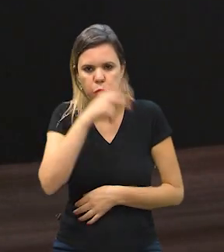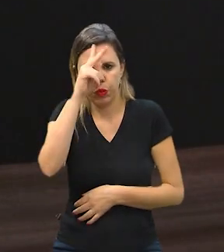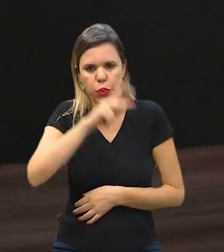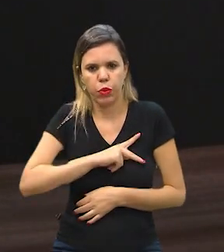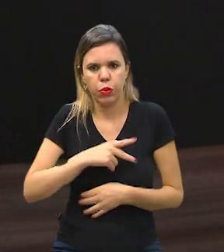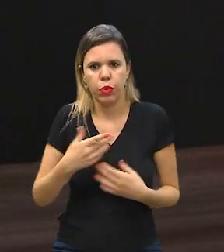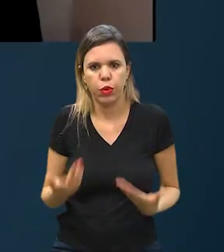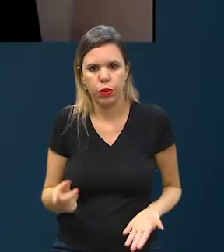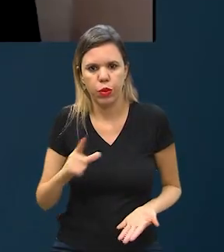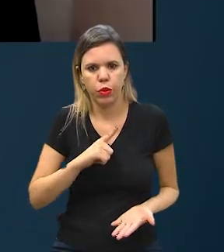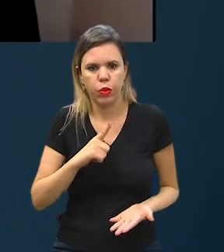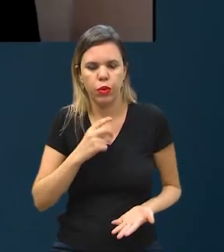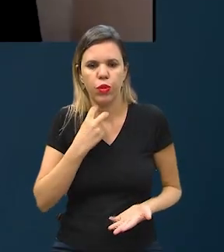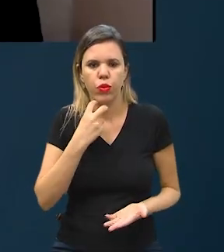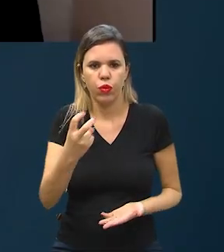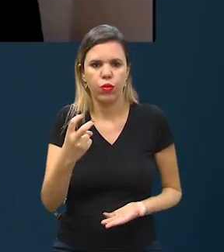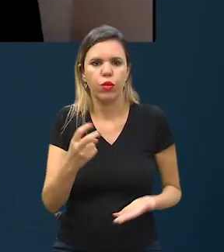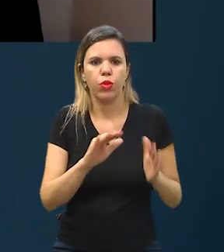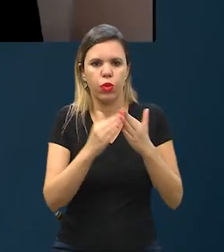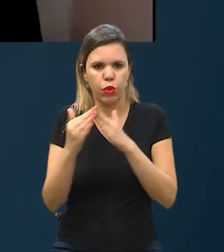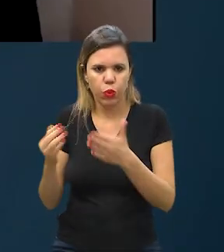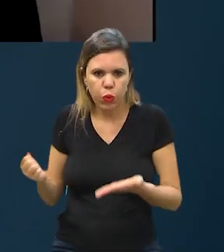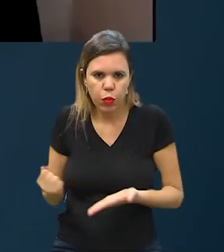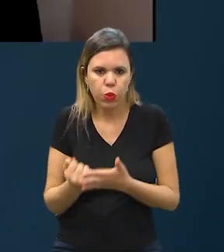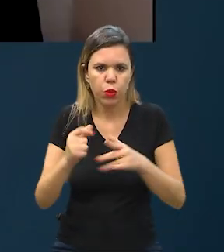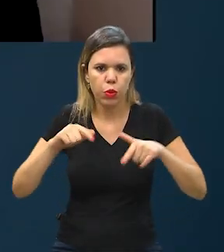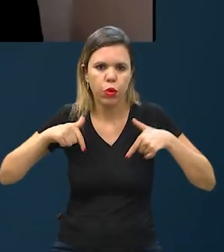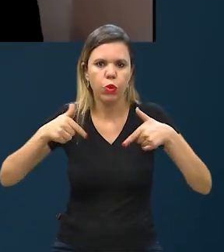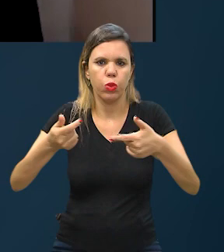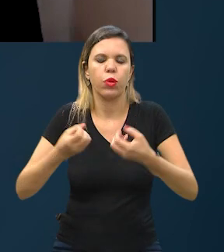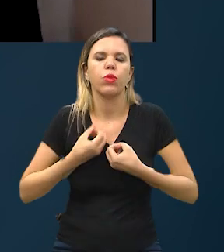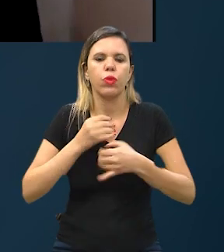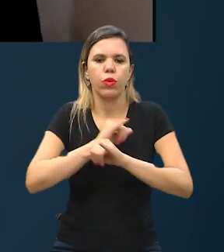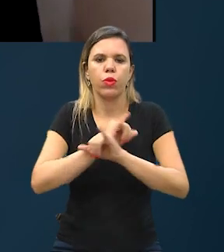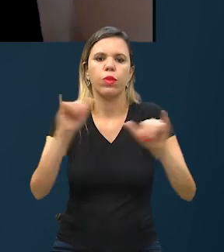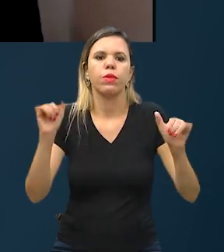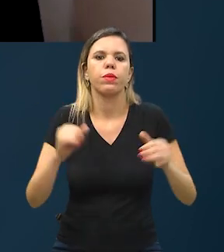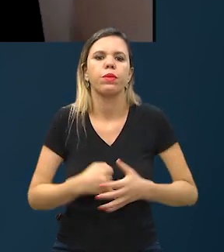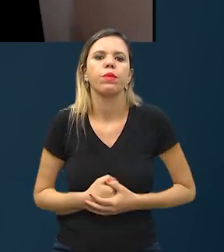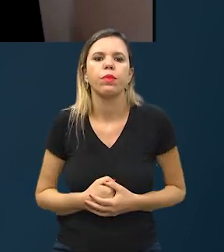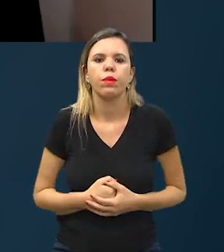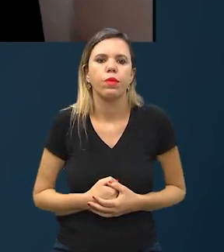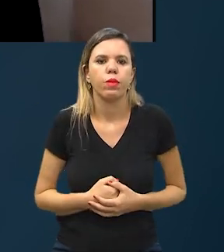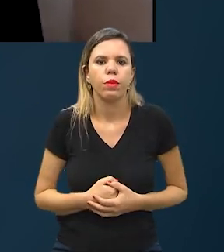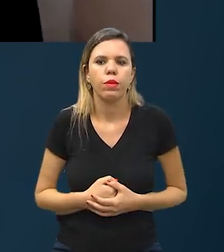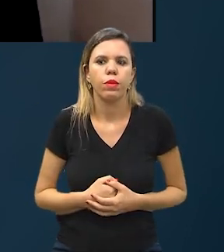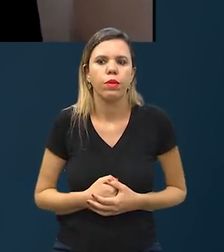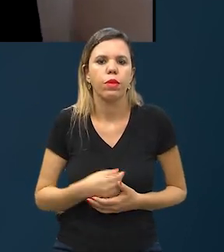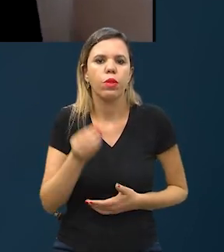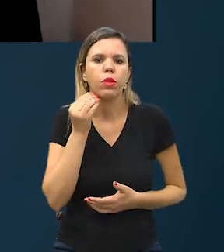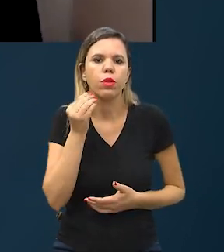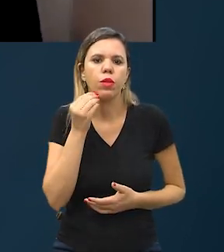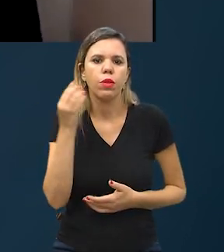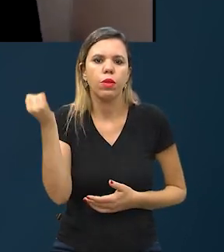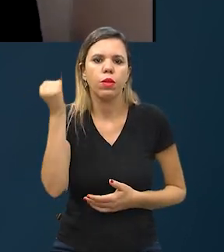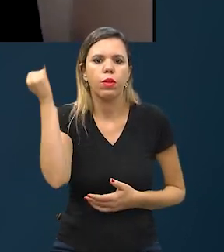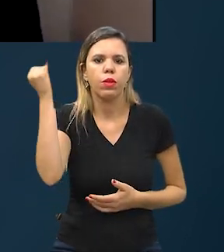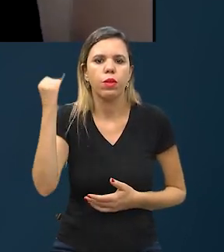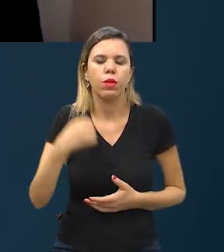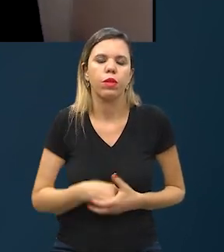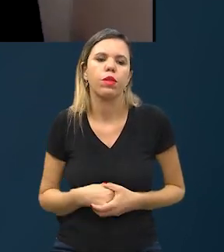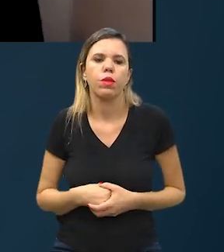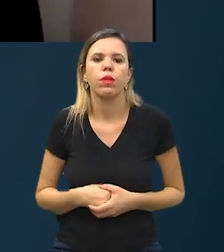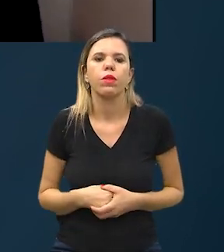né, de ter uma voz periférica atuante e informativa, e que esse era um nicho muito